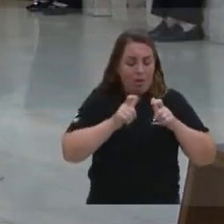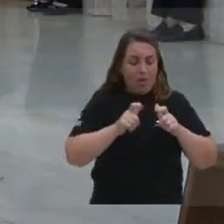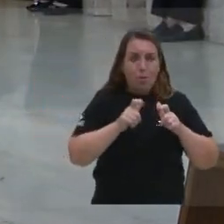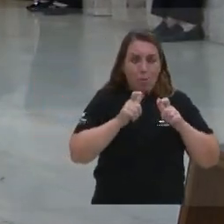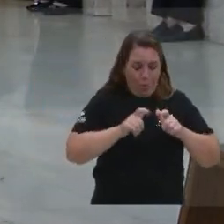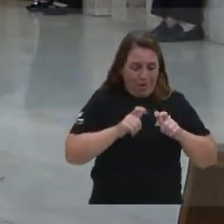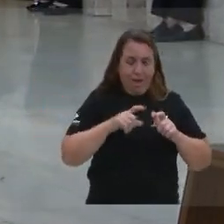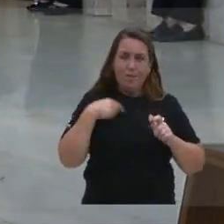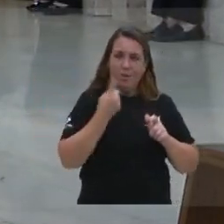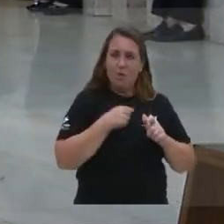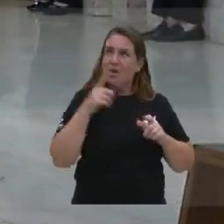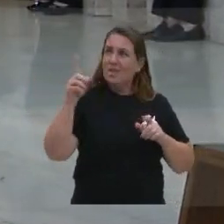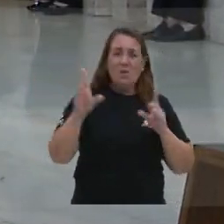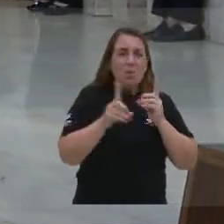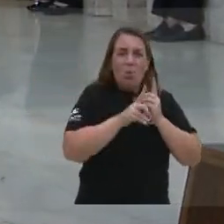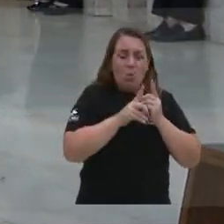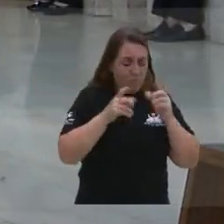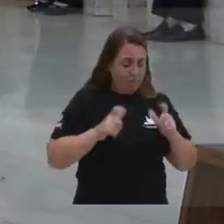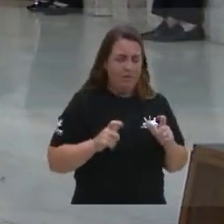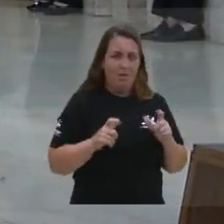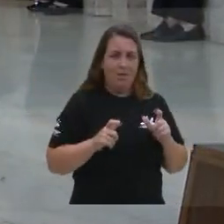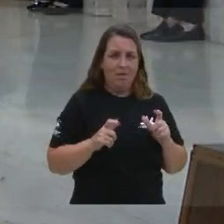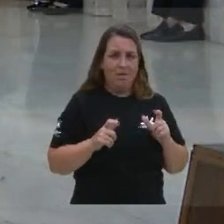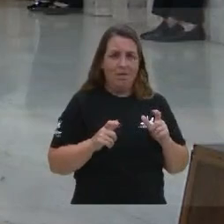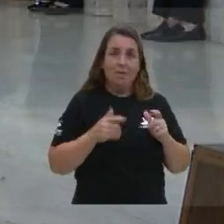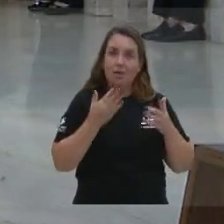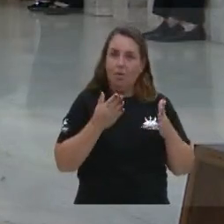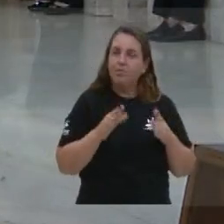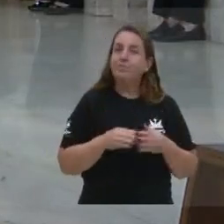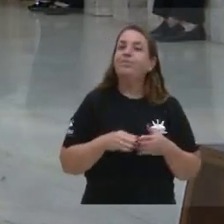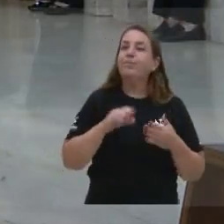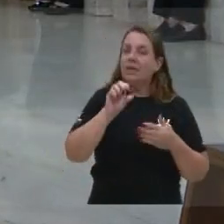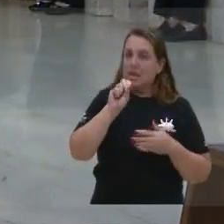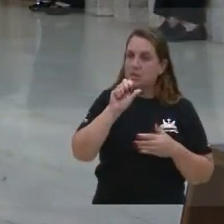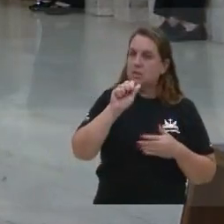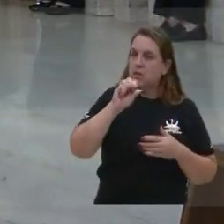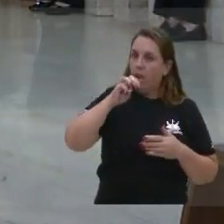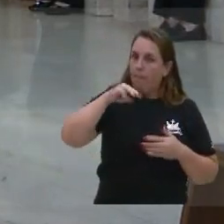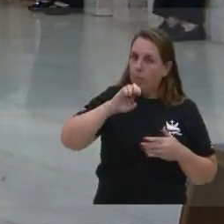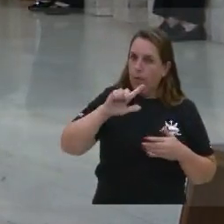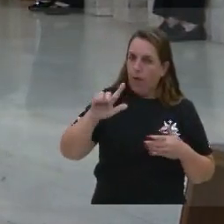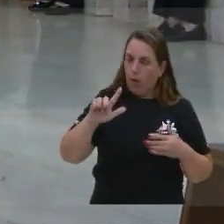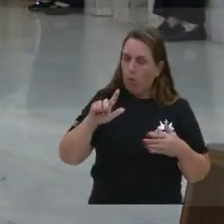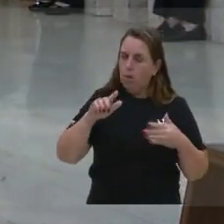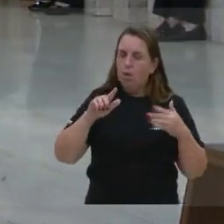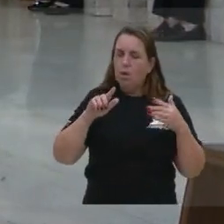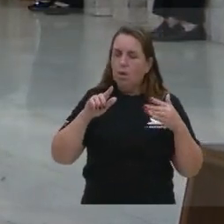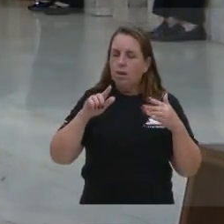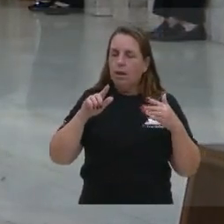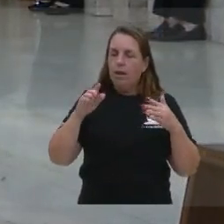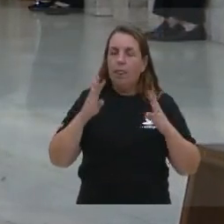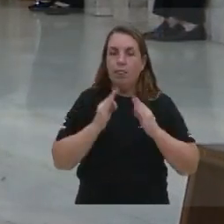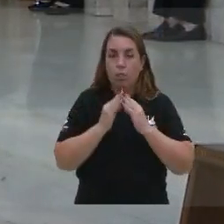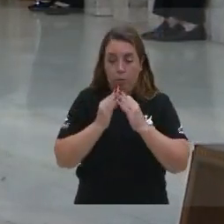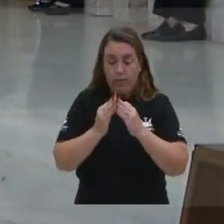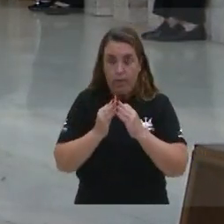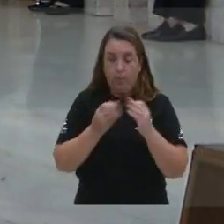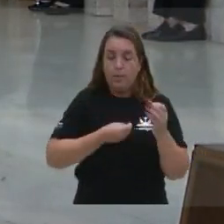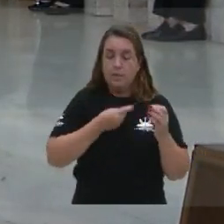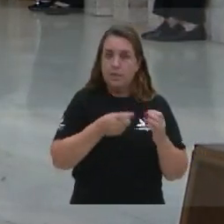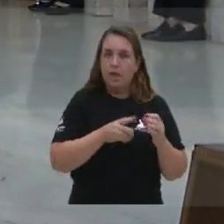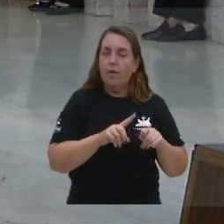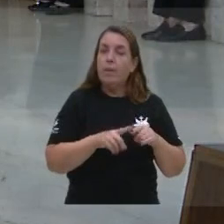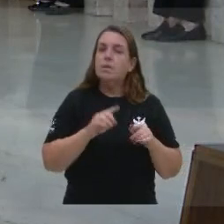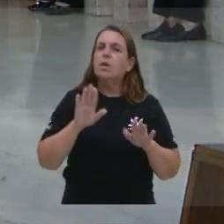Veja, ele estava no templo, e que horas foi que Deus falou com ele? De dia ou de noite?